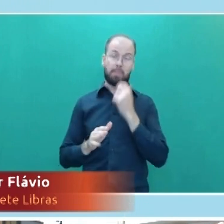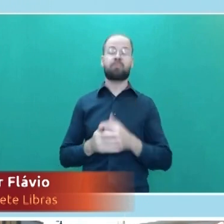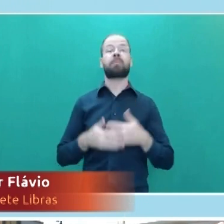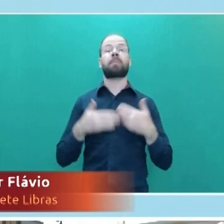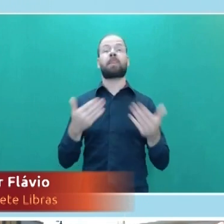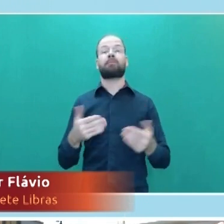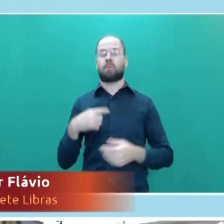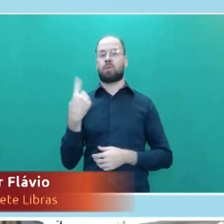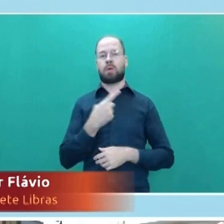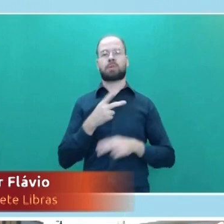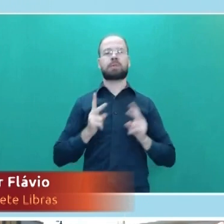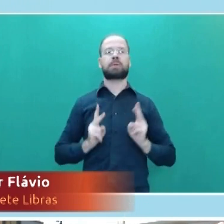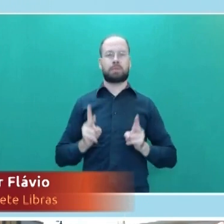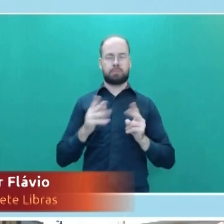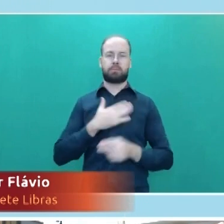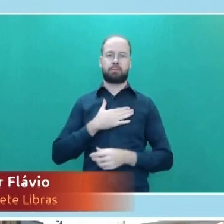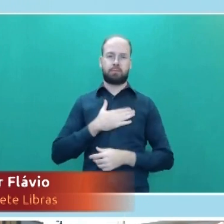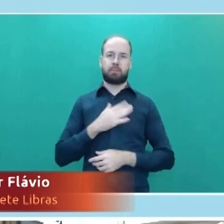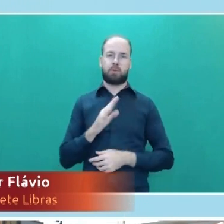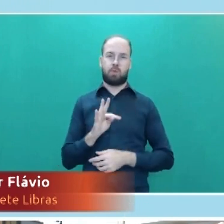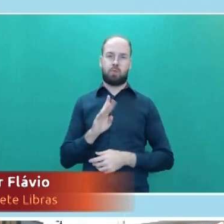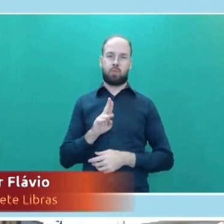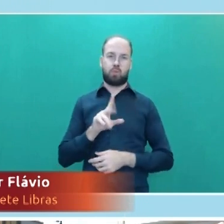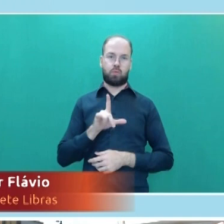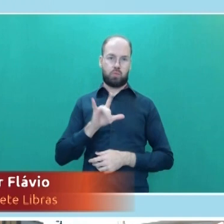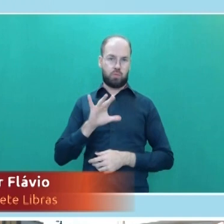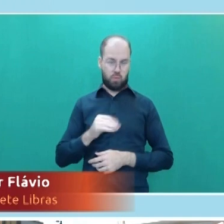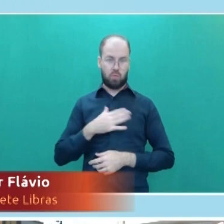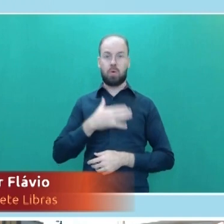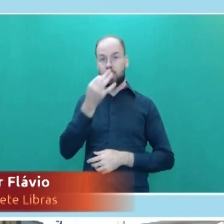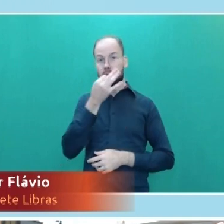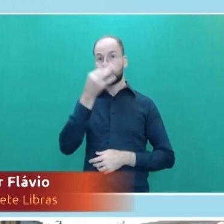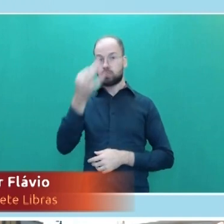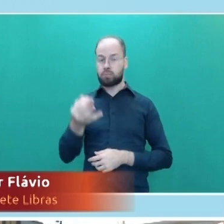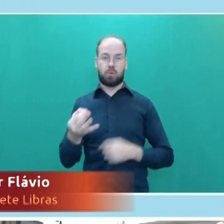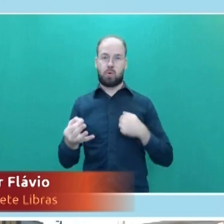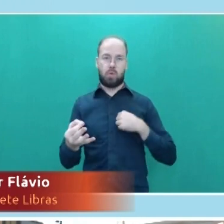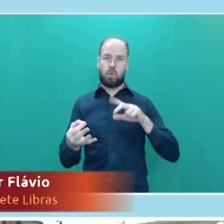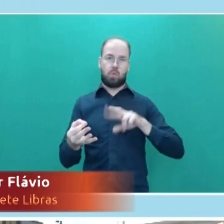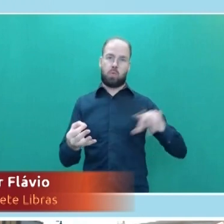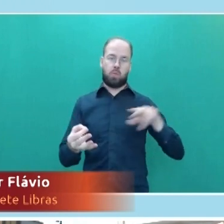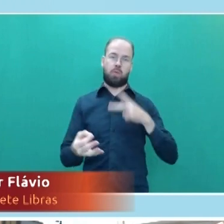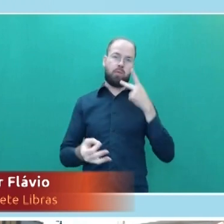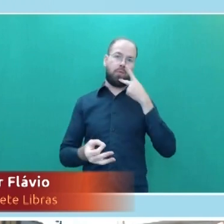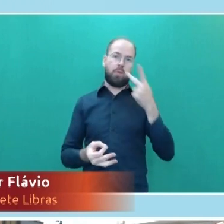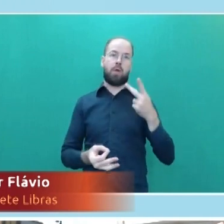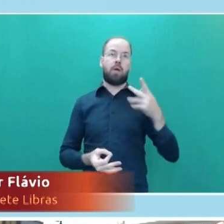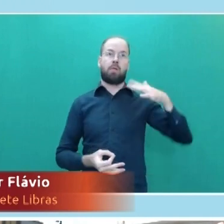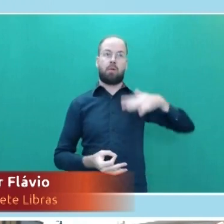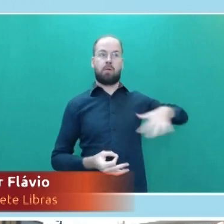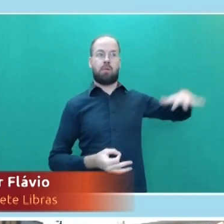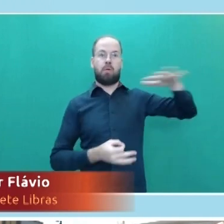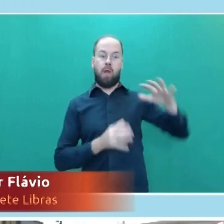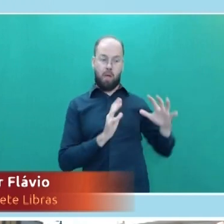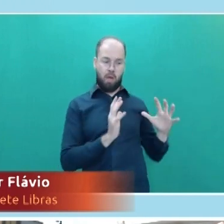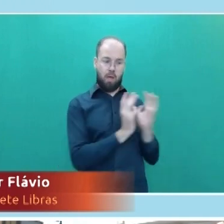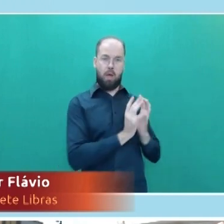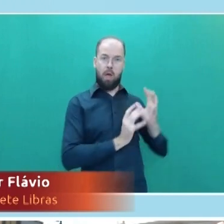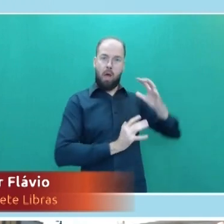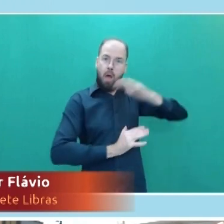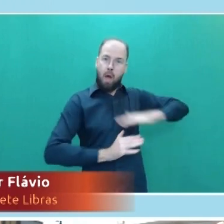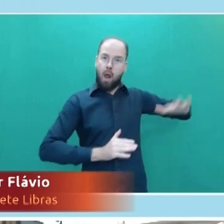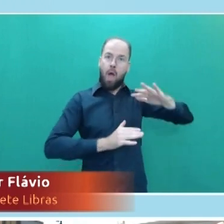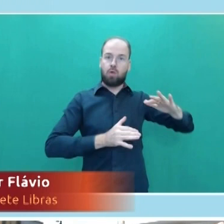gente sempre Túlio, sugiro, não estou aqui utilizando, né, a palavra da magistratura como um todo, usar a minha